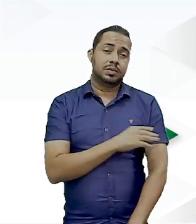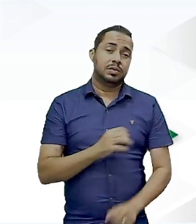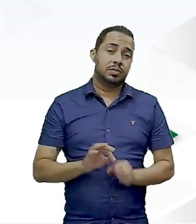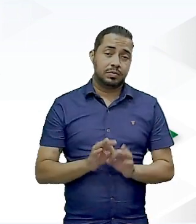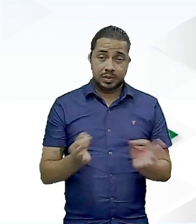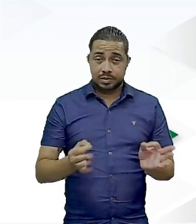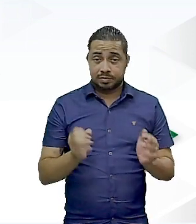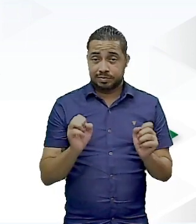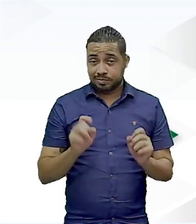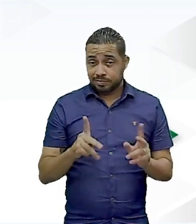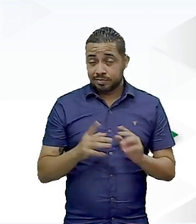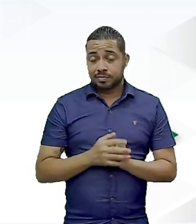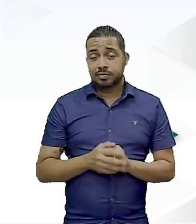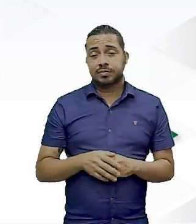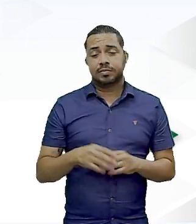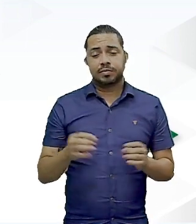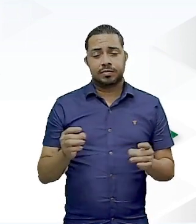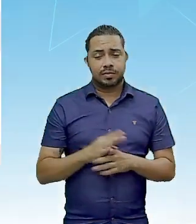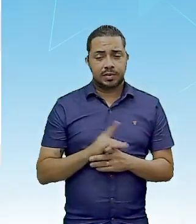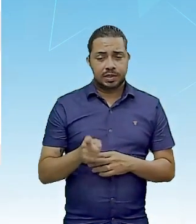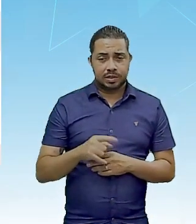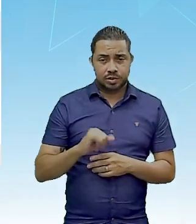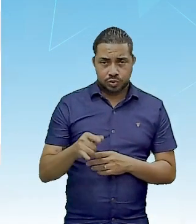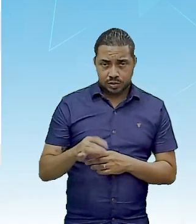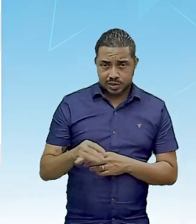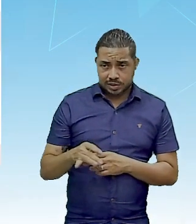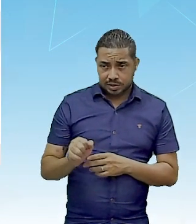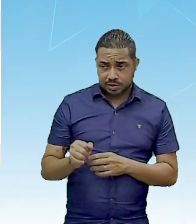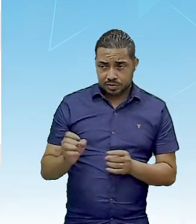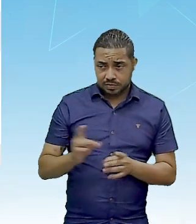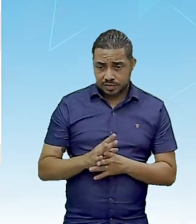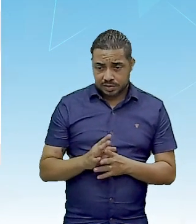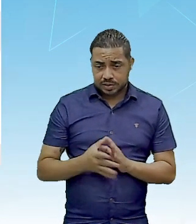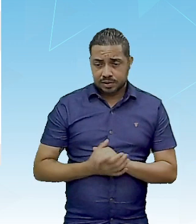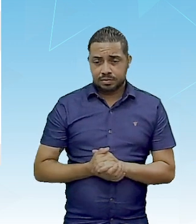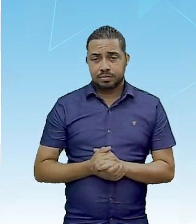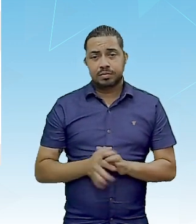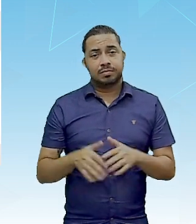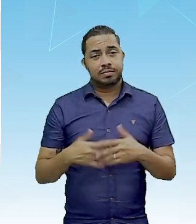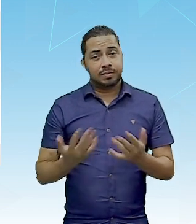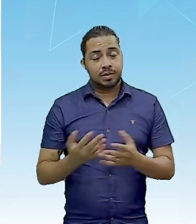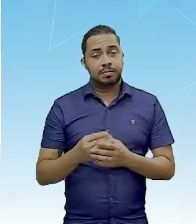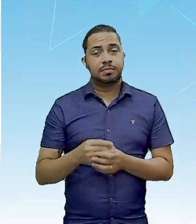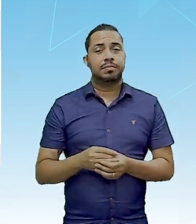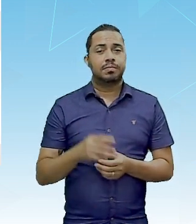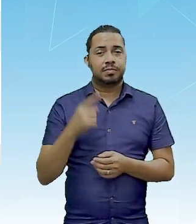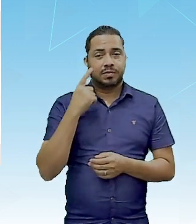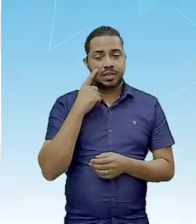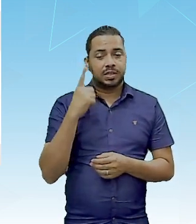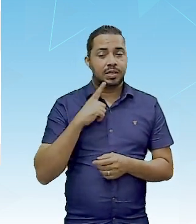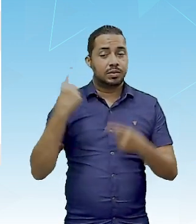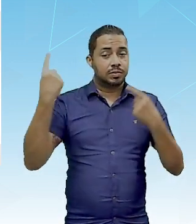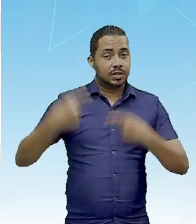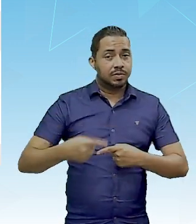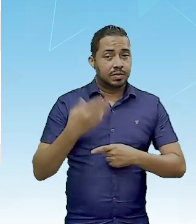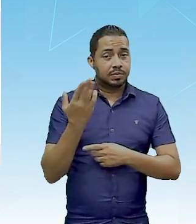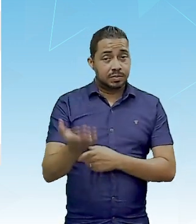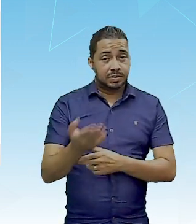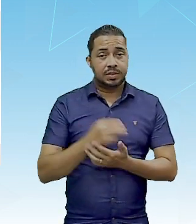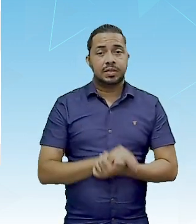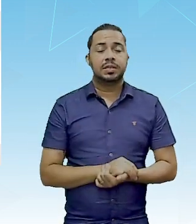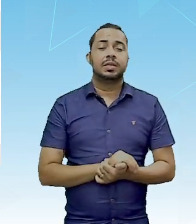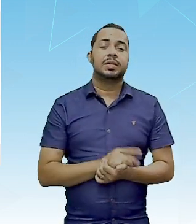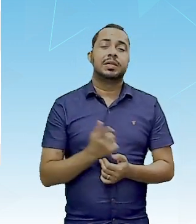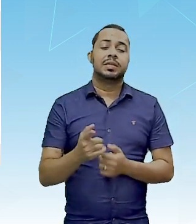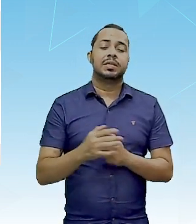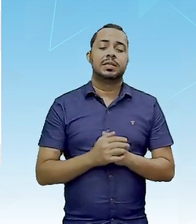então? Já encerramos aí, Jonathan? Já dá para fechar? Então, ó, presta atenção. Tem um desafio para vocês, que é essa